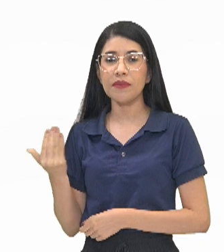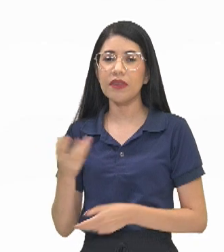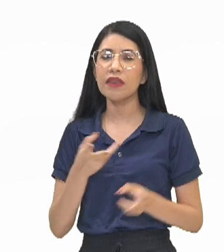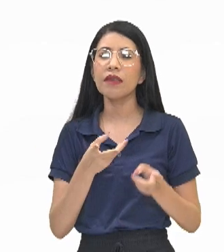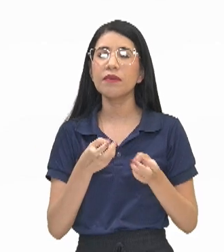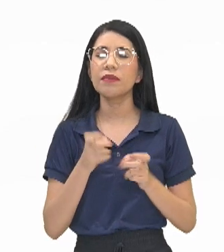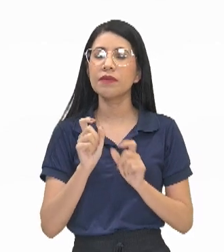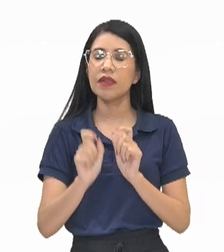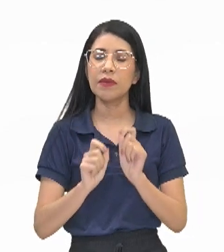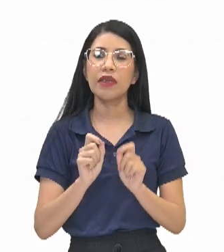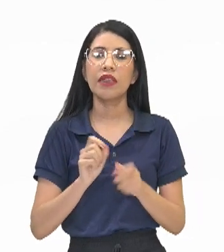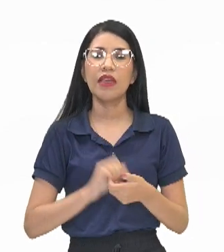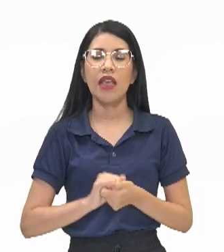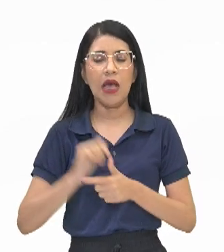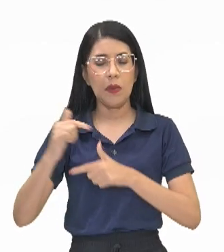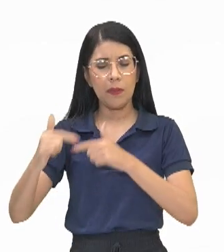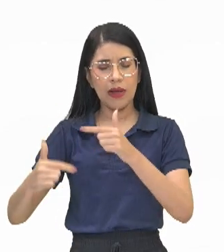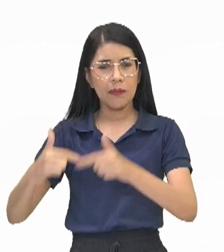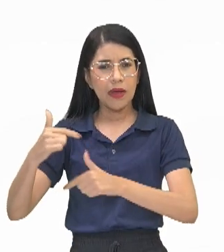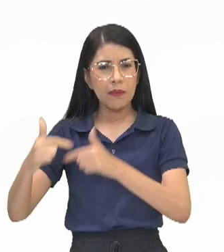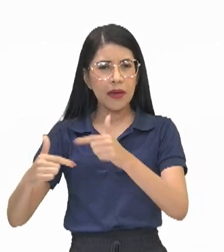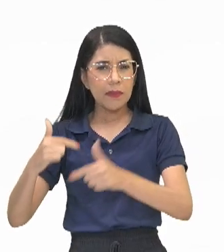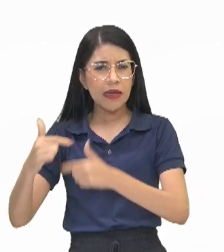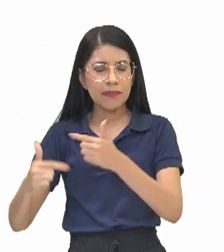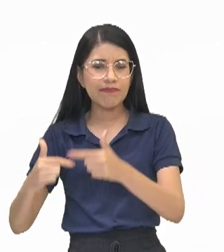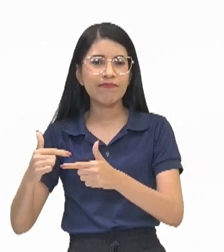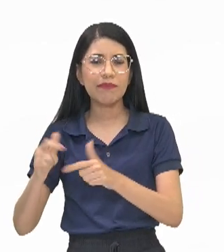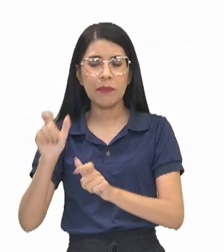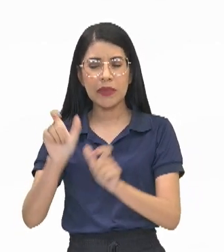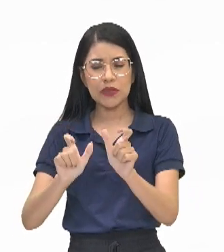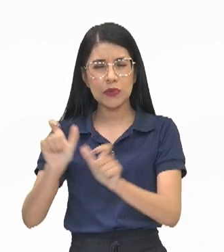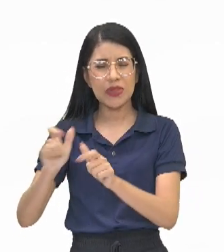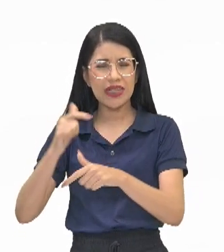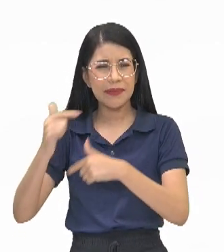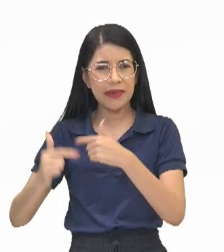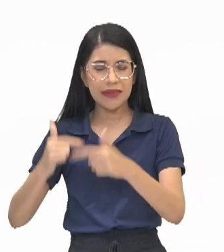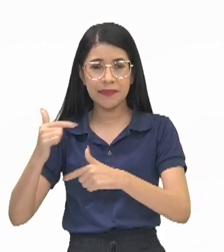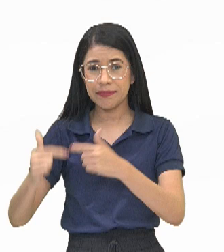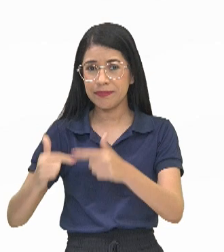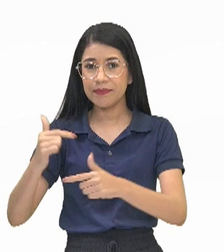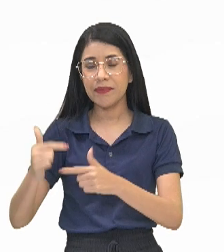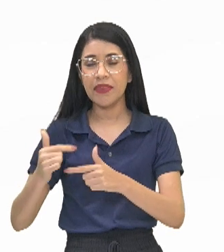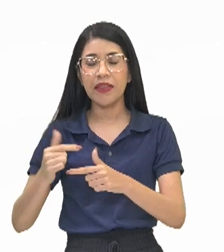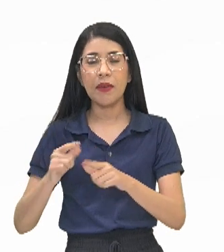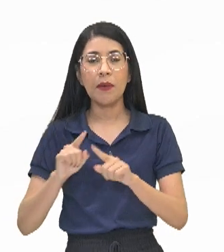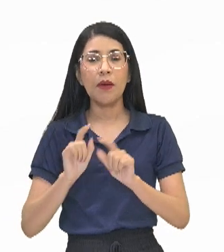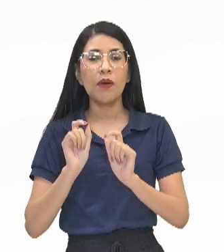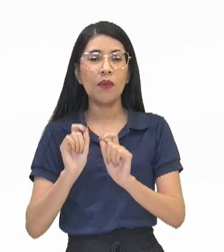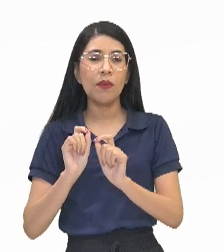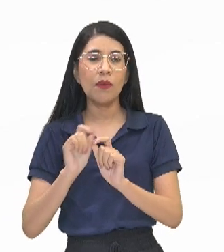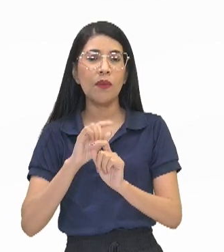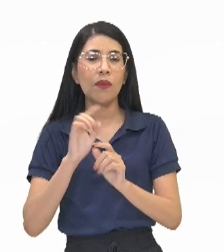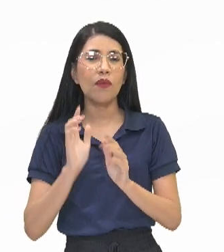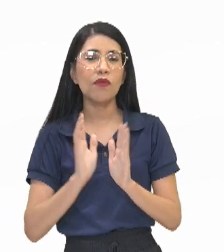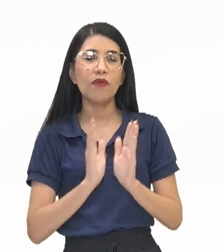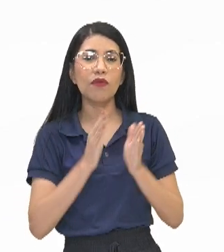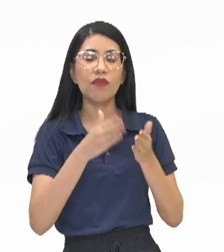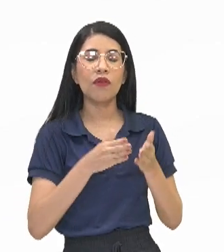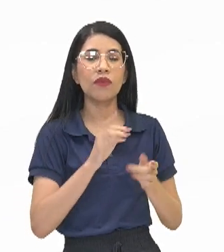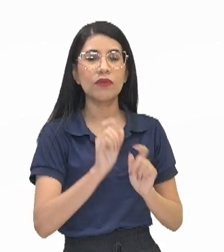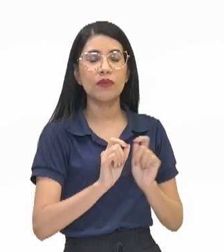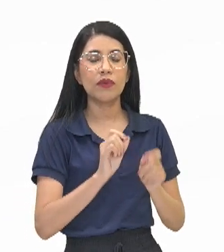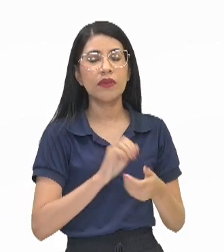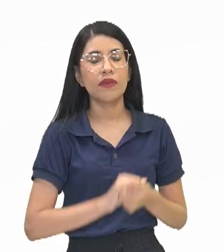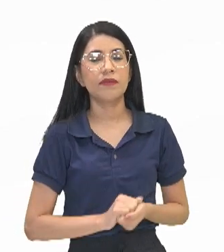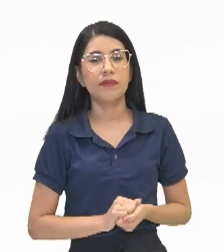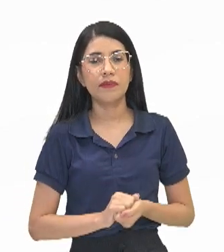que tem muito trabalhador, né, ralando ali para, muitas